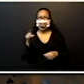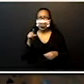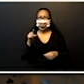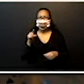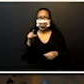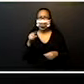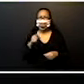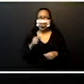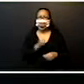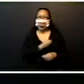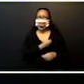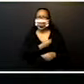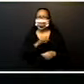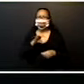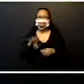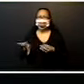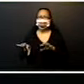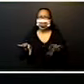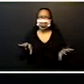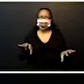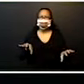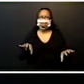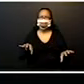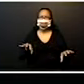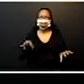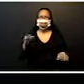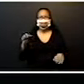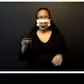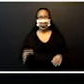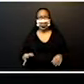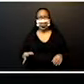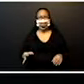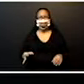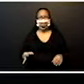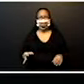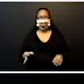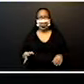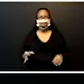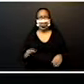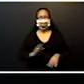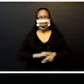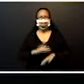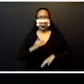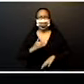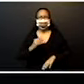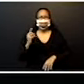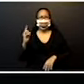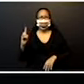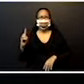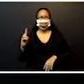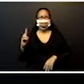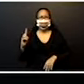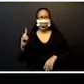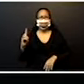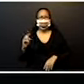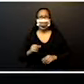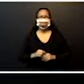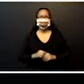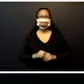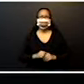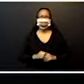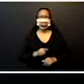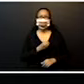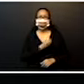Decomposições corretas. É mais do que uma. Um número pode